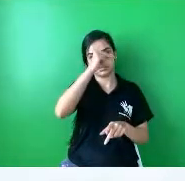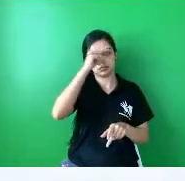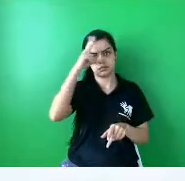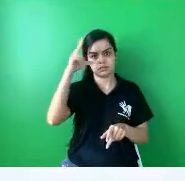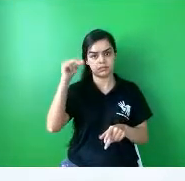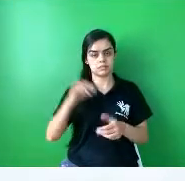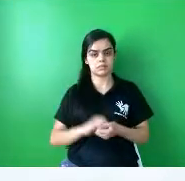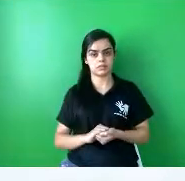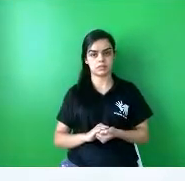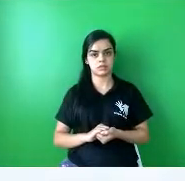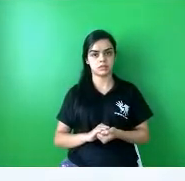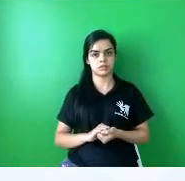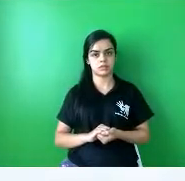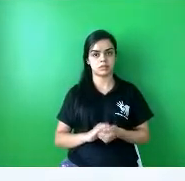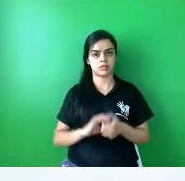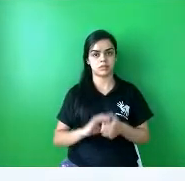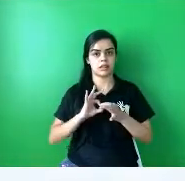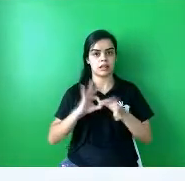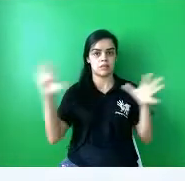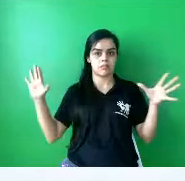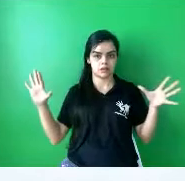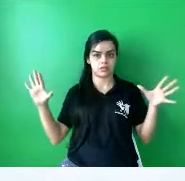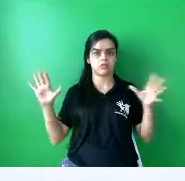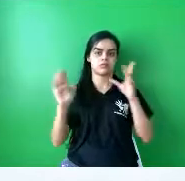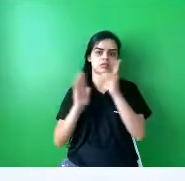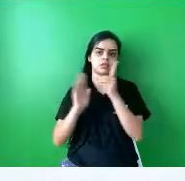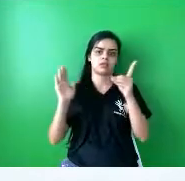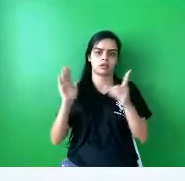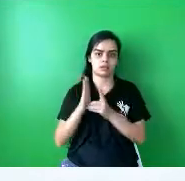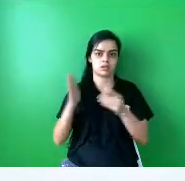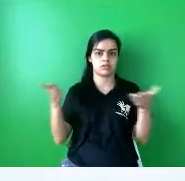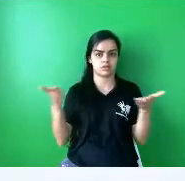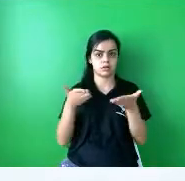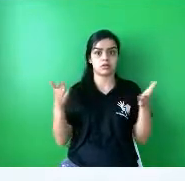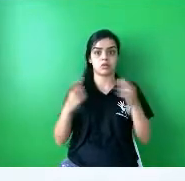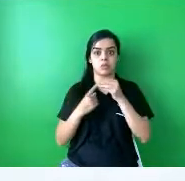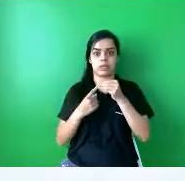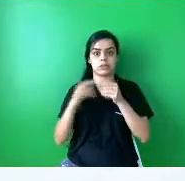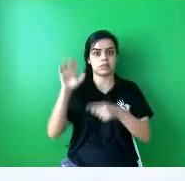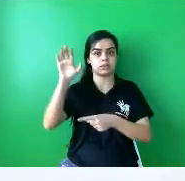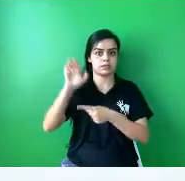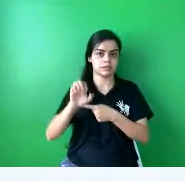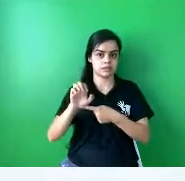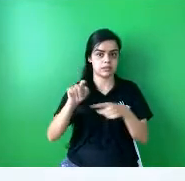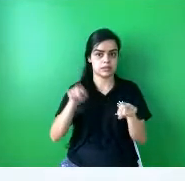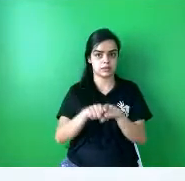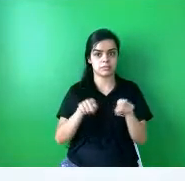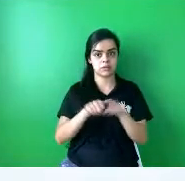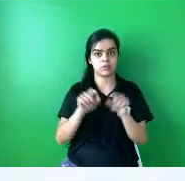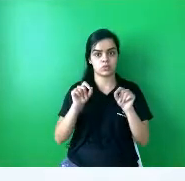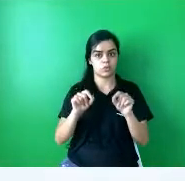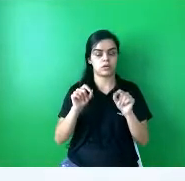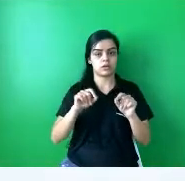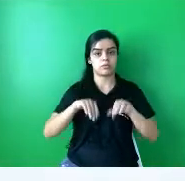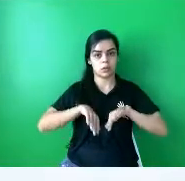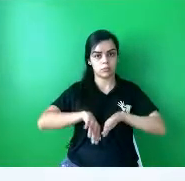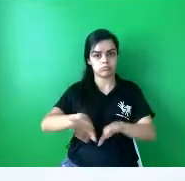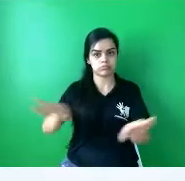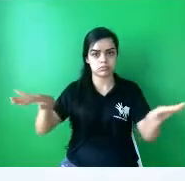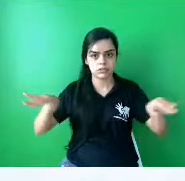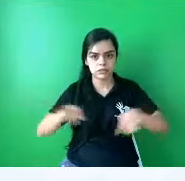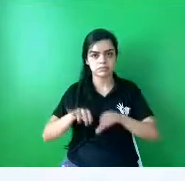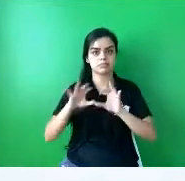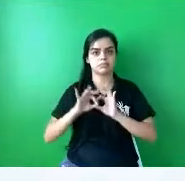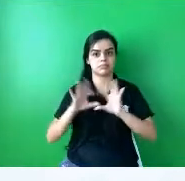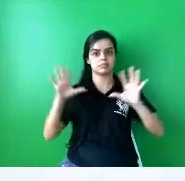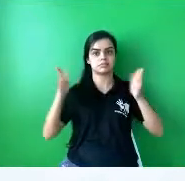Araucária permitiu, fez esse decreto que talvez seja o único do estado que tenha um parque aquático aberto. Até a Graziele